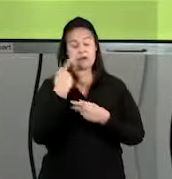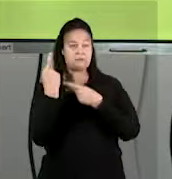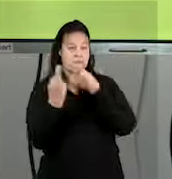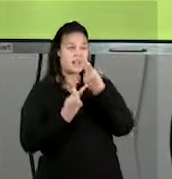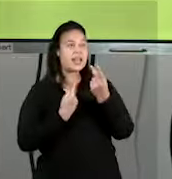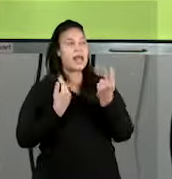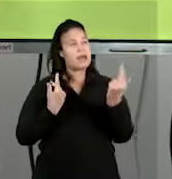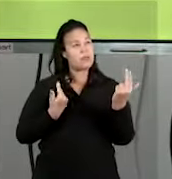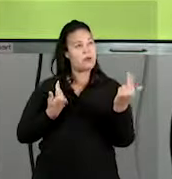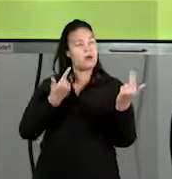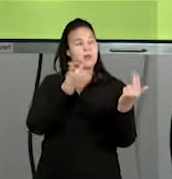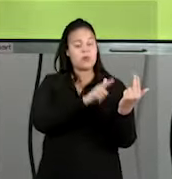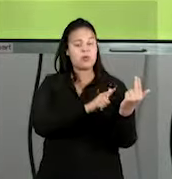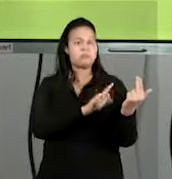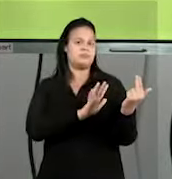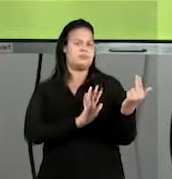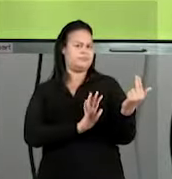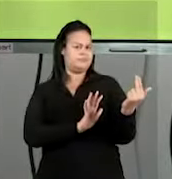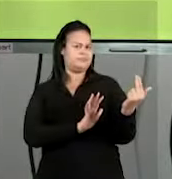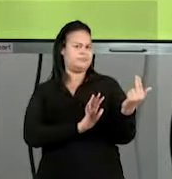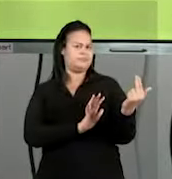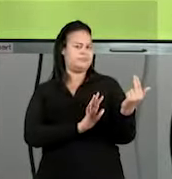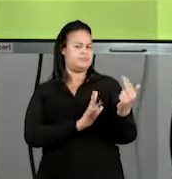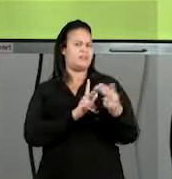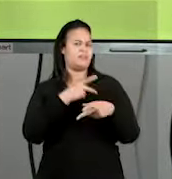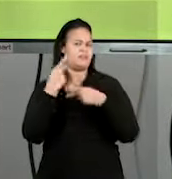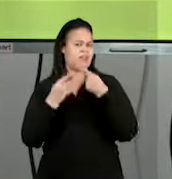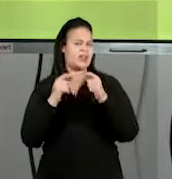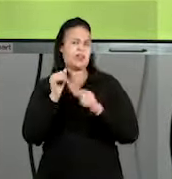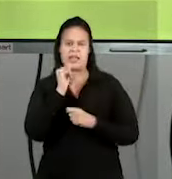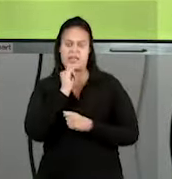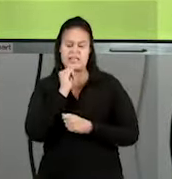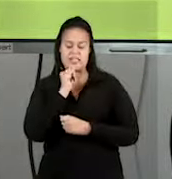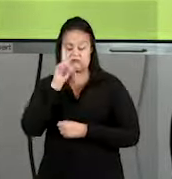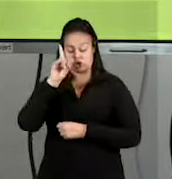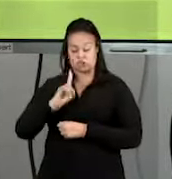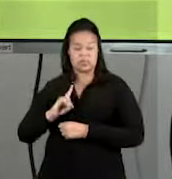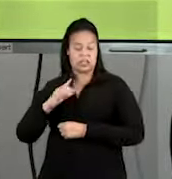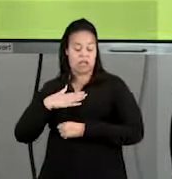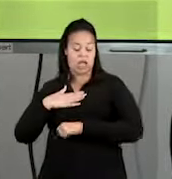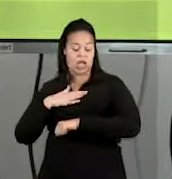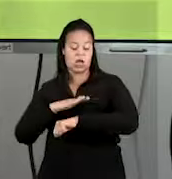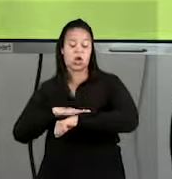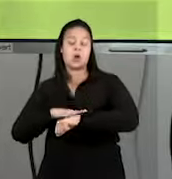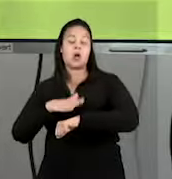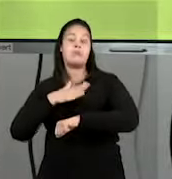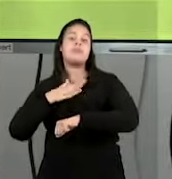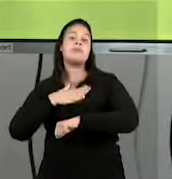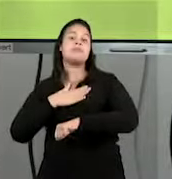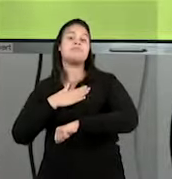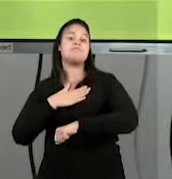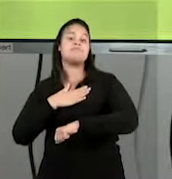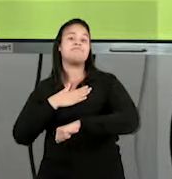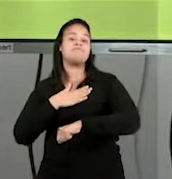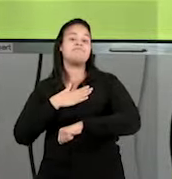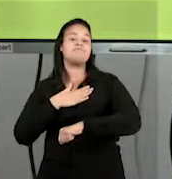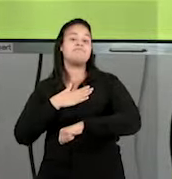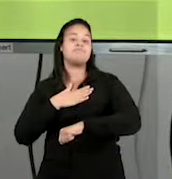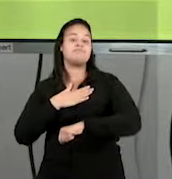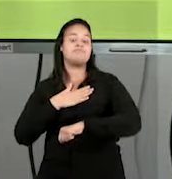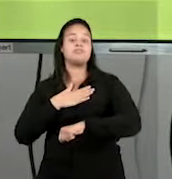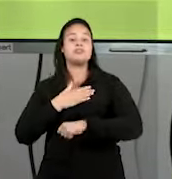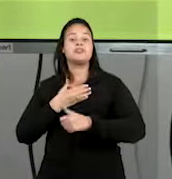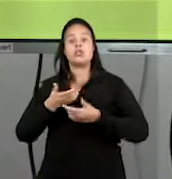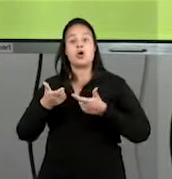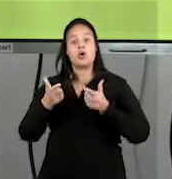mais iguais do que outros. Eu não posso falar, por exemplo, que uma pessoa tem mais direito pela cor da sua pele, pela sua origem